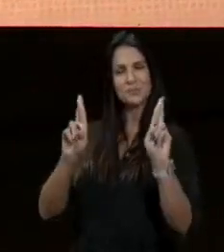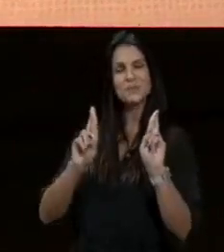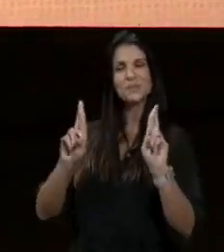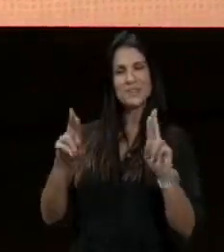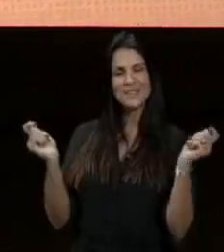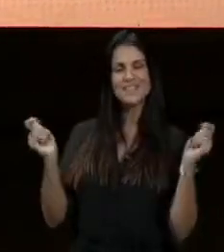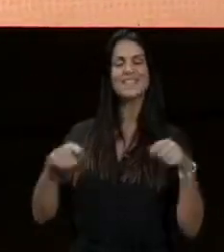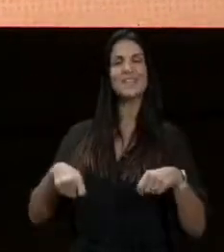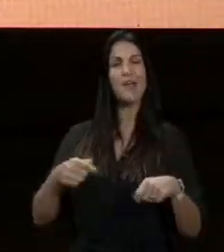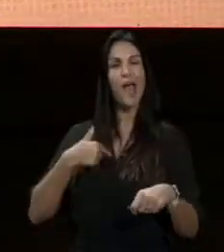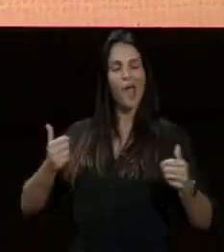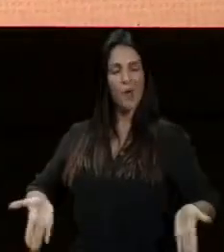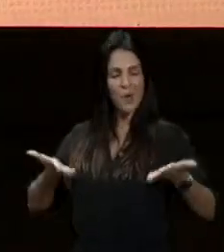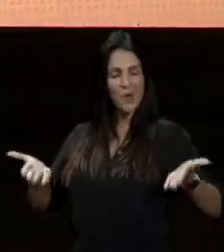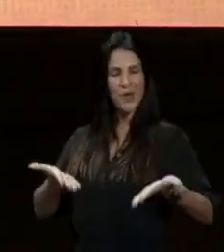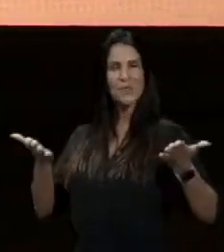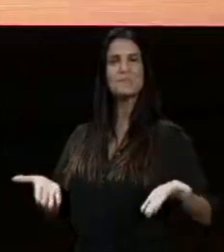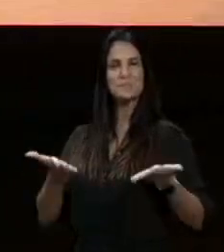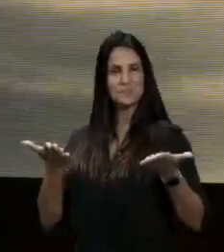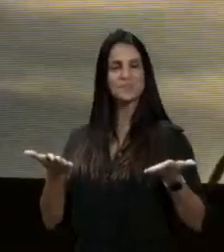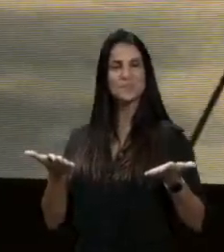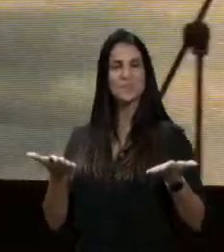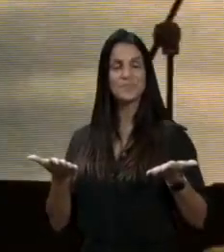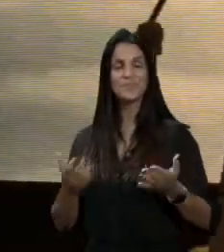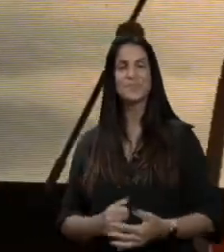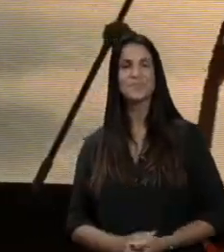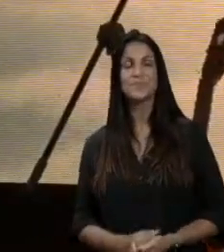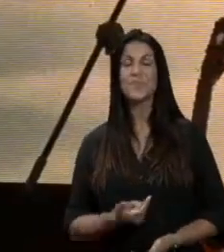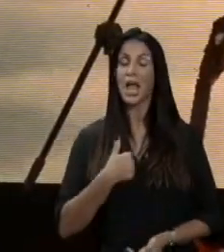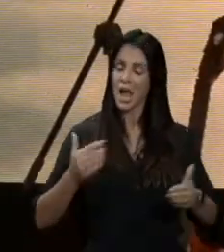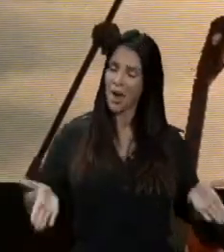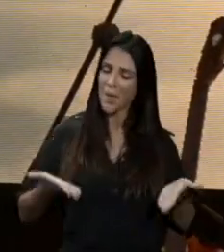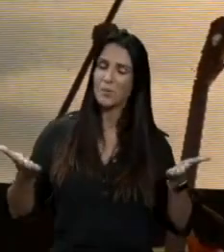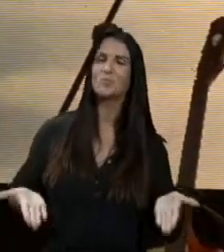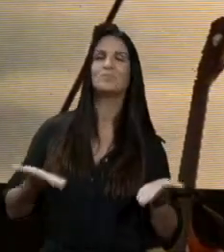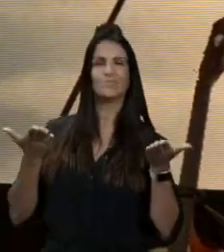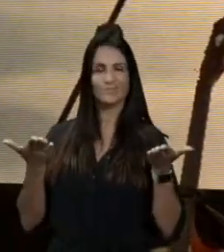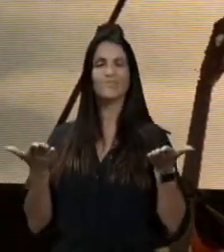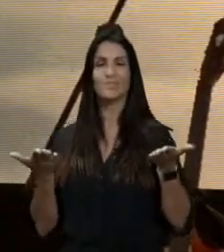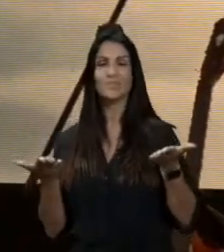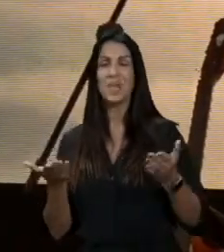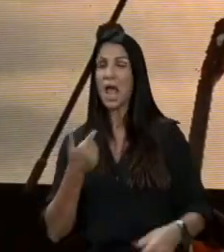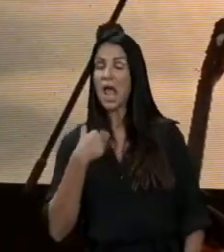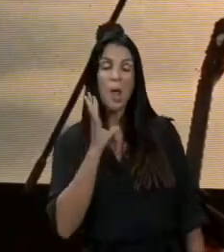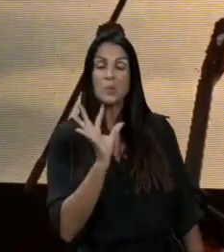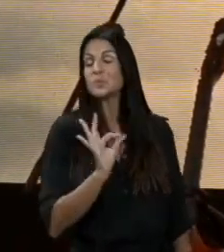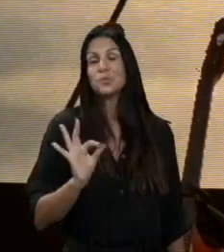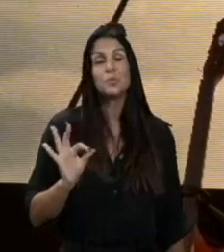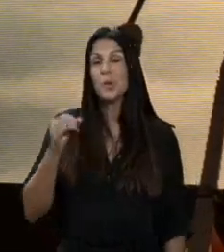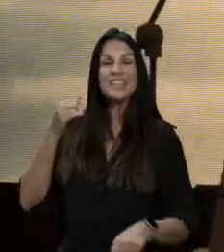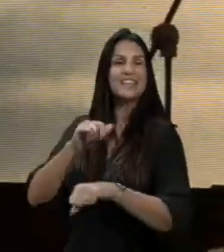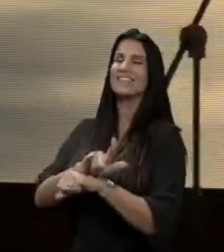Olá eu sou entusiasta E se eu não fosse um entusiasta eu seria um play-doh de Deus